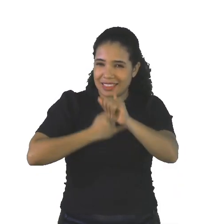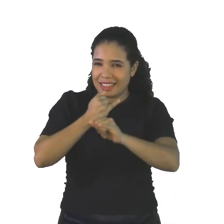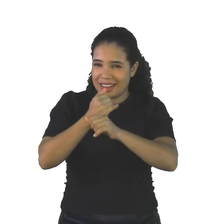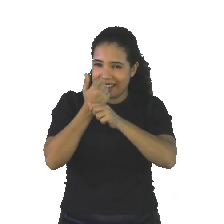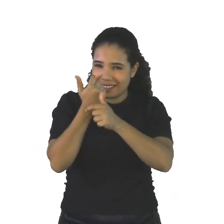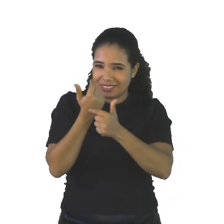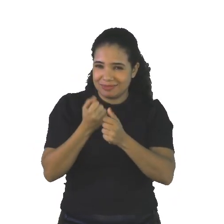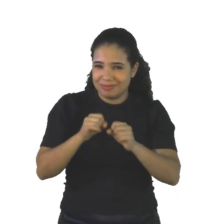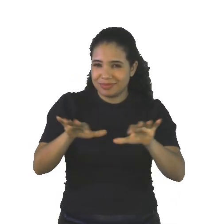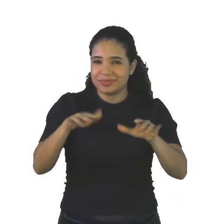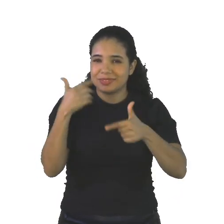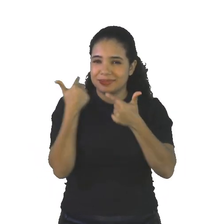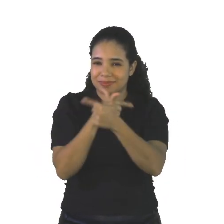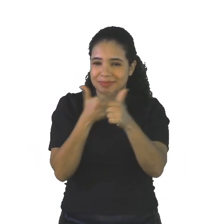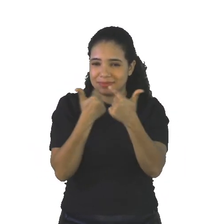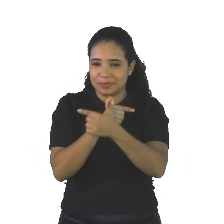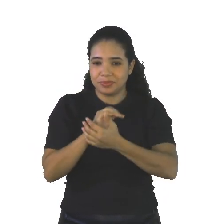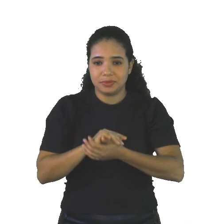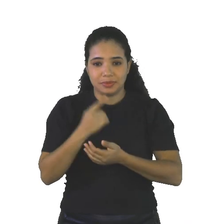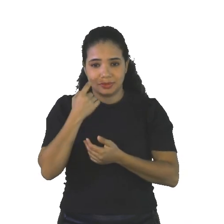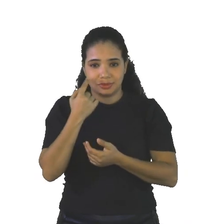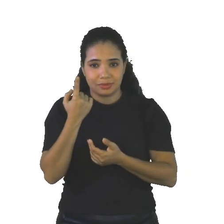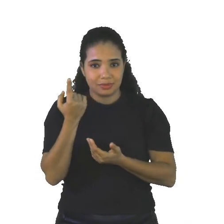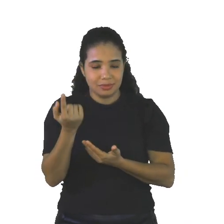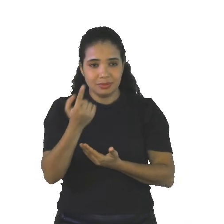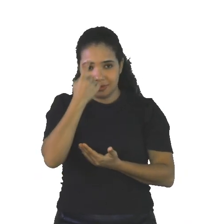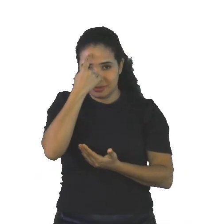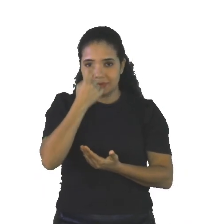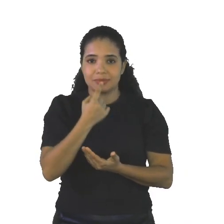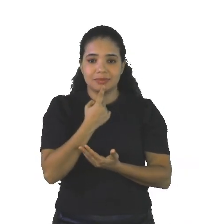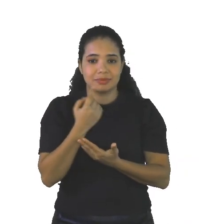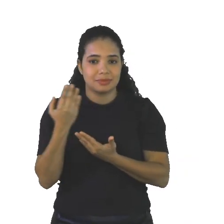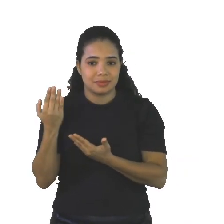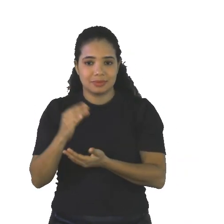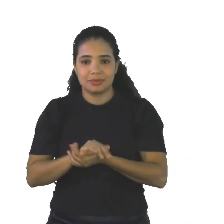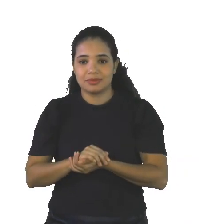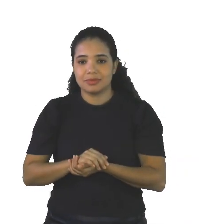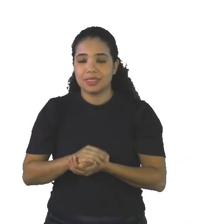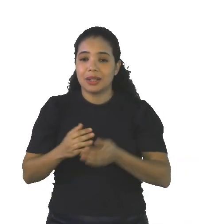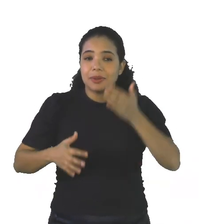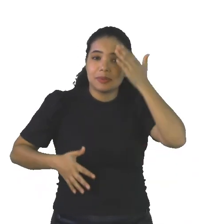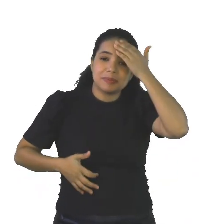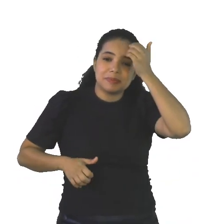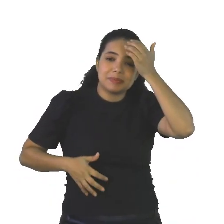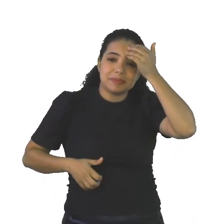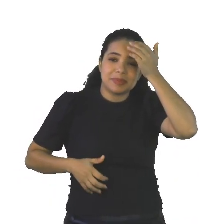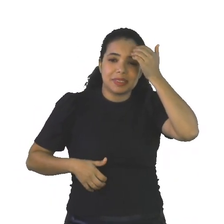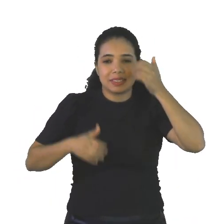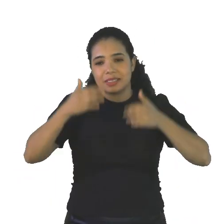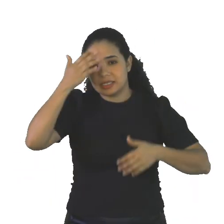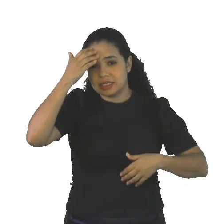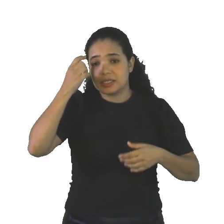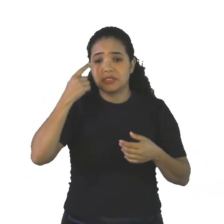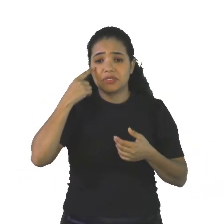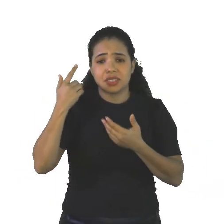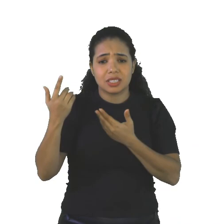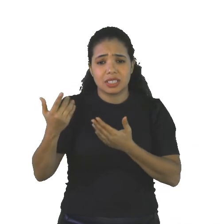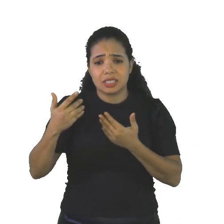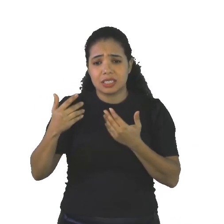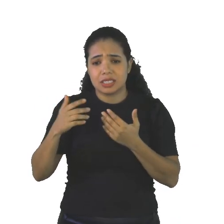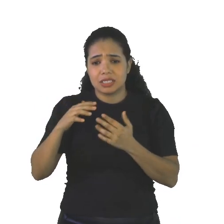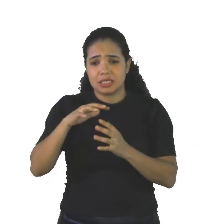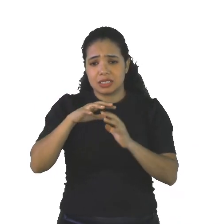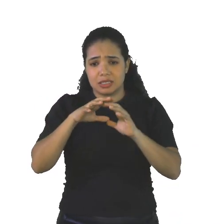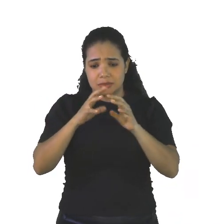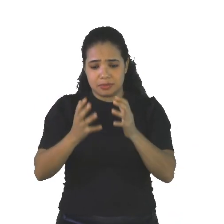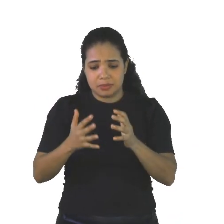aquilo, você está vendo aí na imagem da tela de vocês um macaquinho, é o jeito que ele é transportado. Então é muito